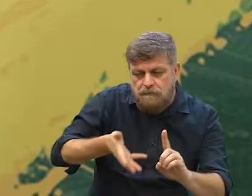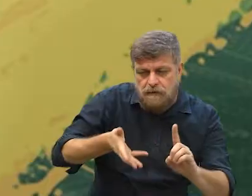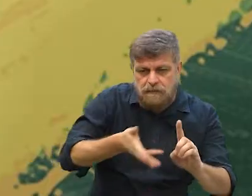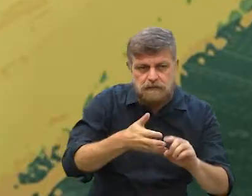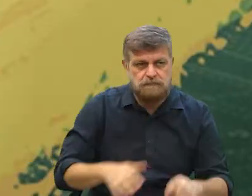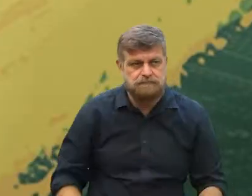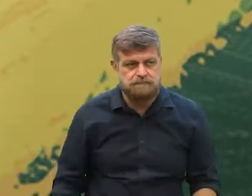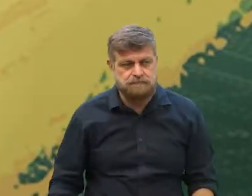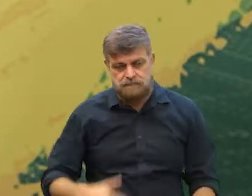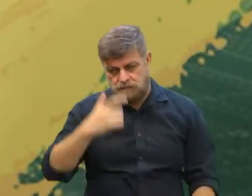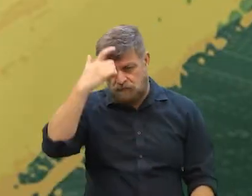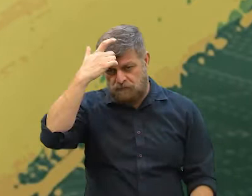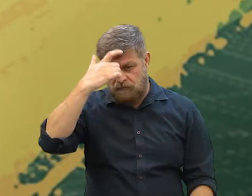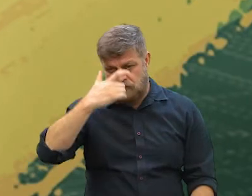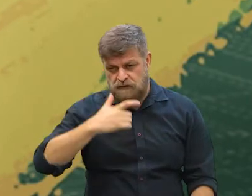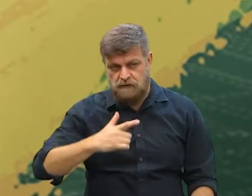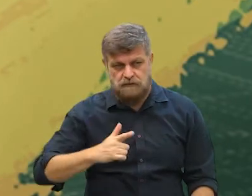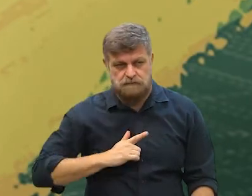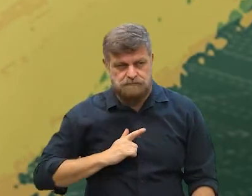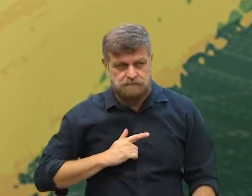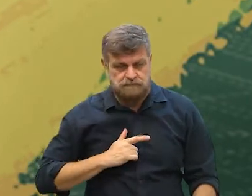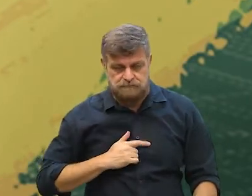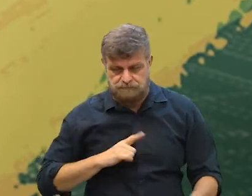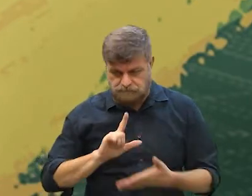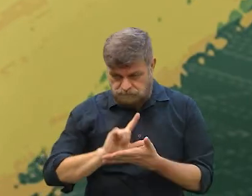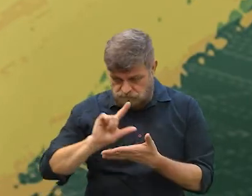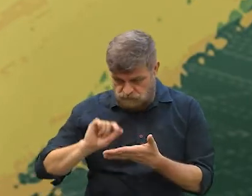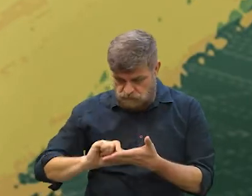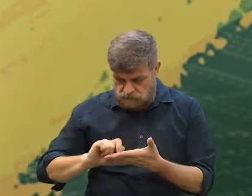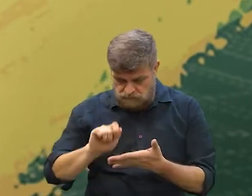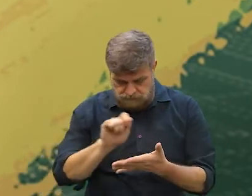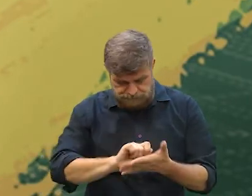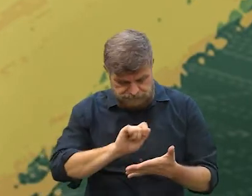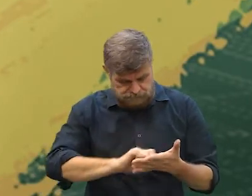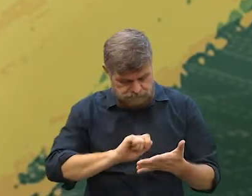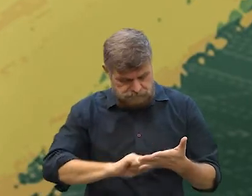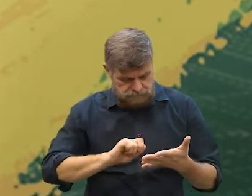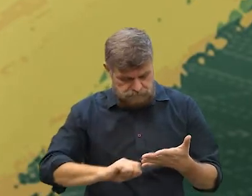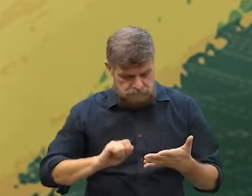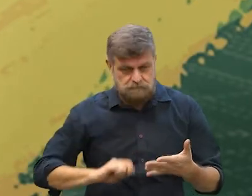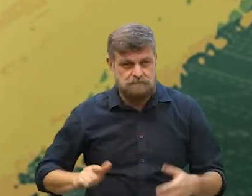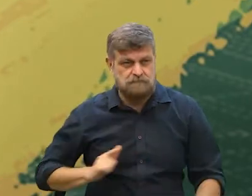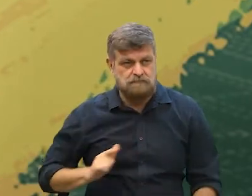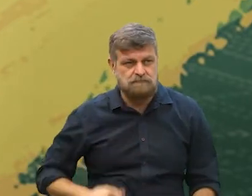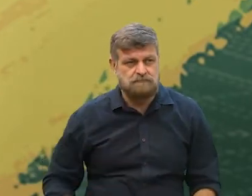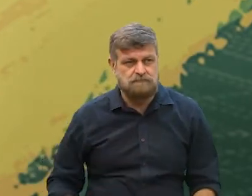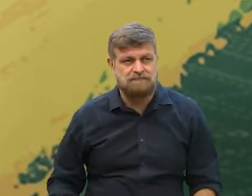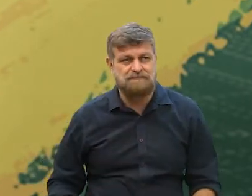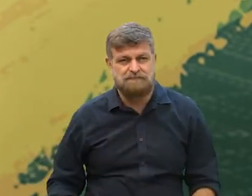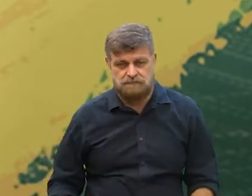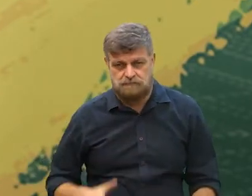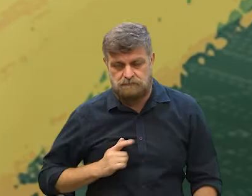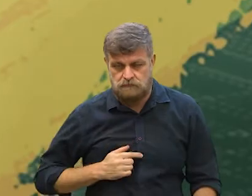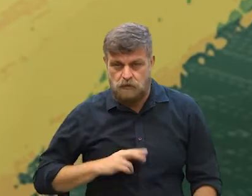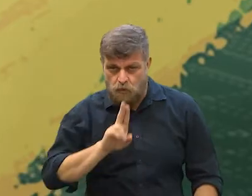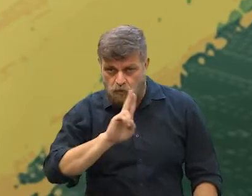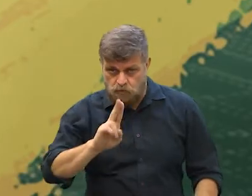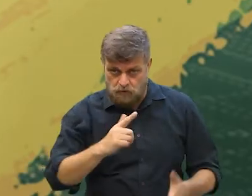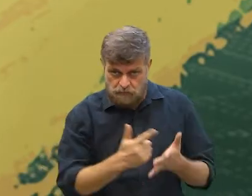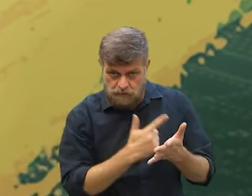é eu tô com o inclusive com o artigo aqui é da senhora inclusão diferença entre deficiência não é sentidos em